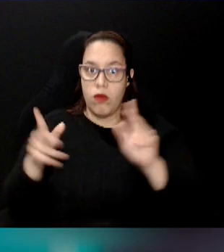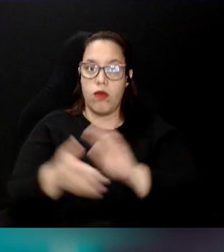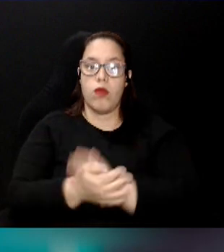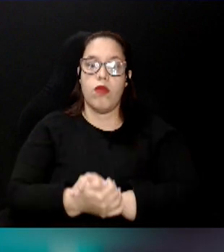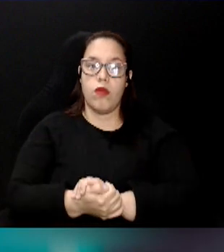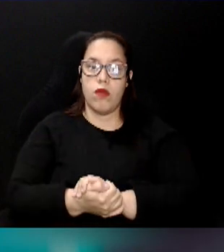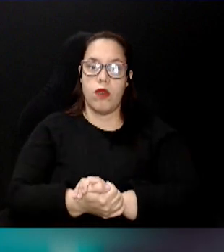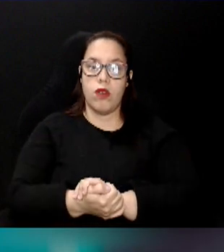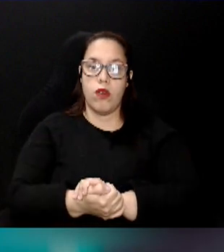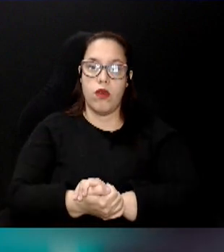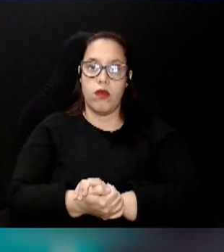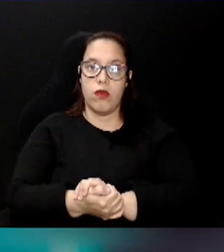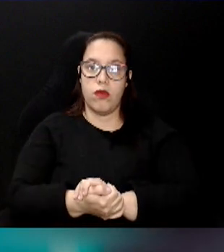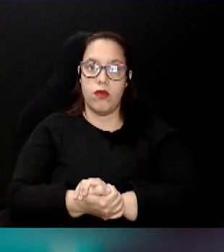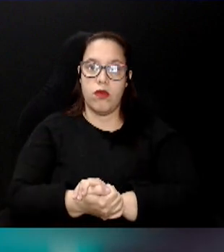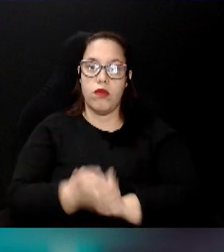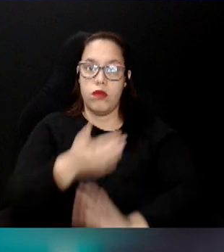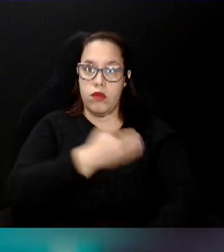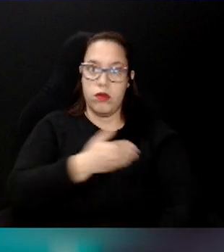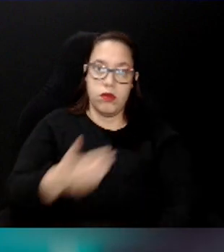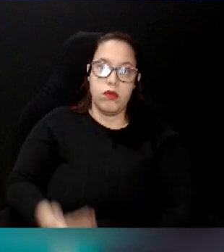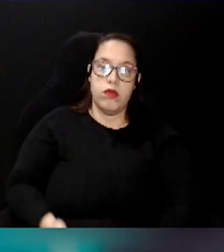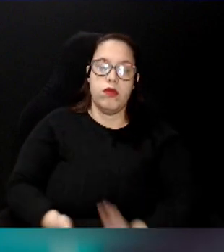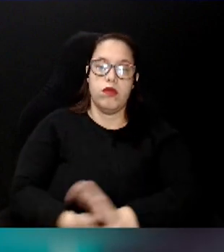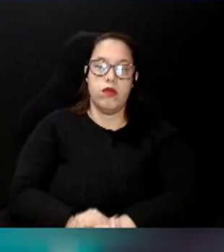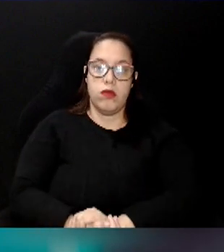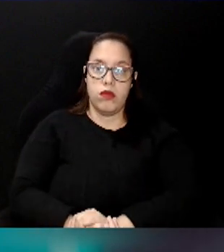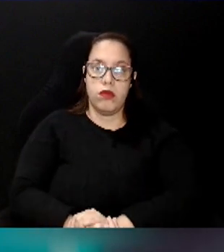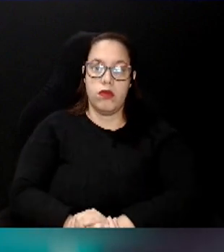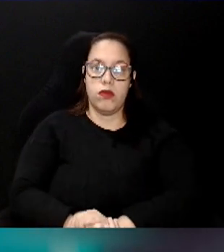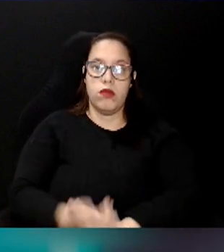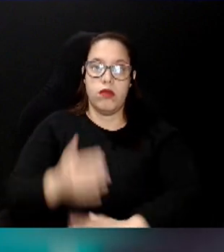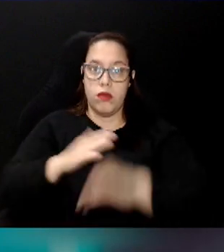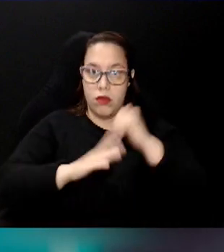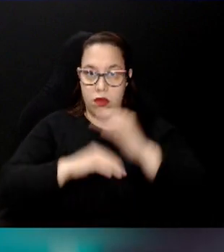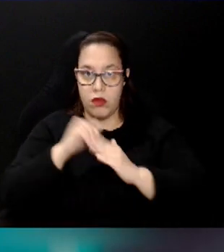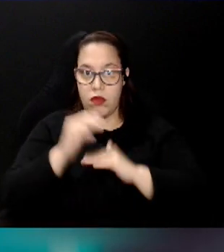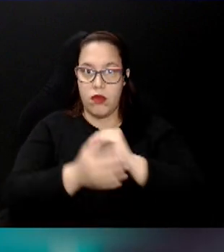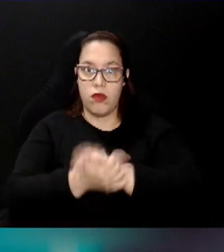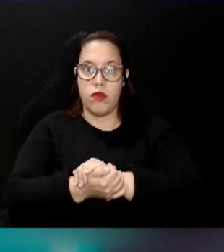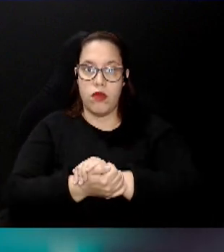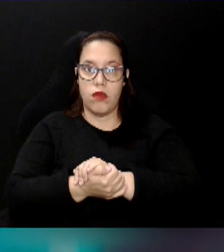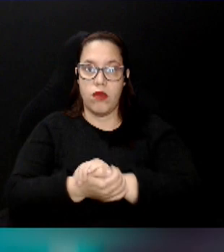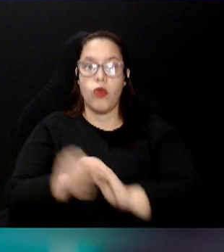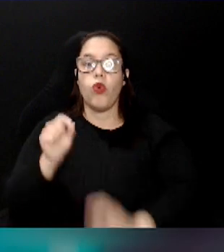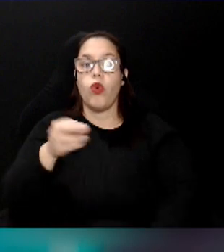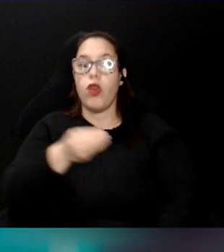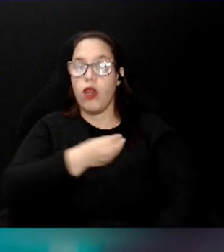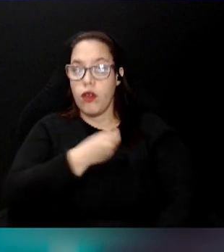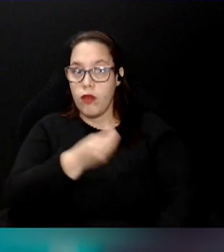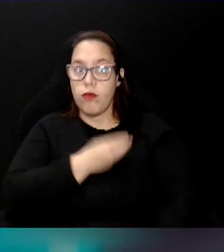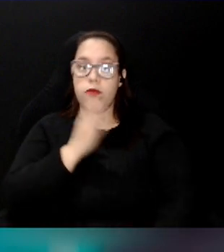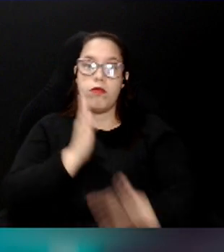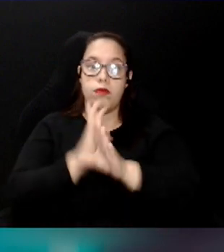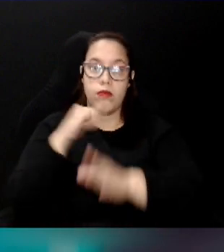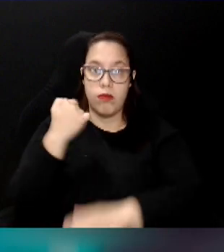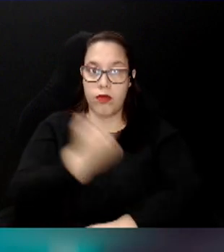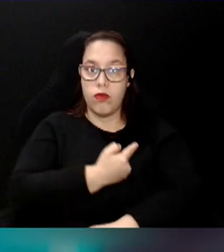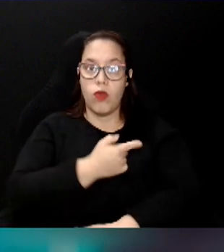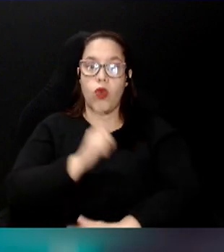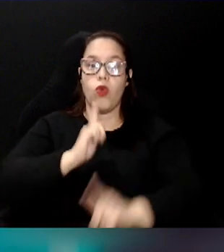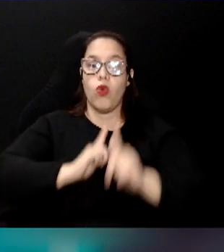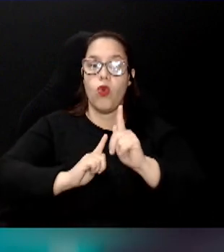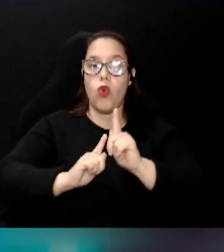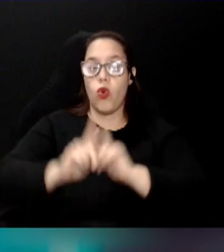entes públicos de serviços. Então, o que ele vive? Chega para nós. O que o gestor decide,